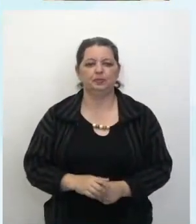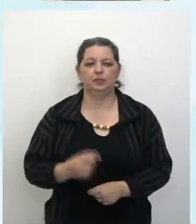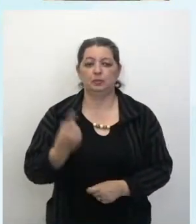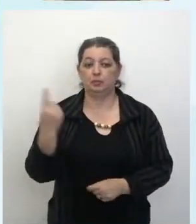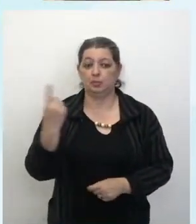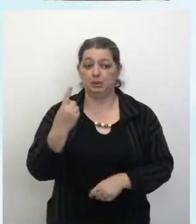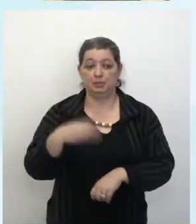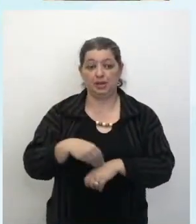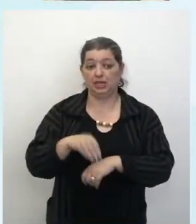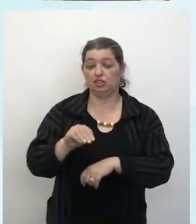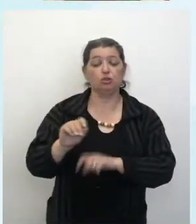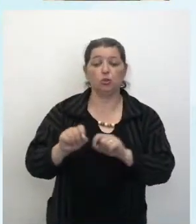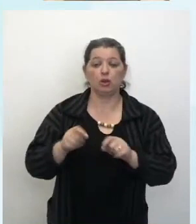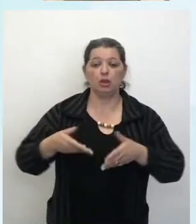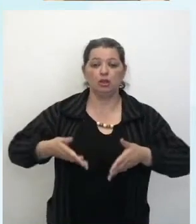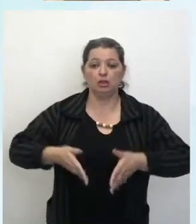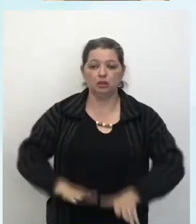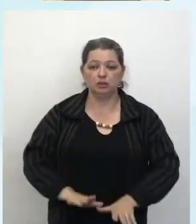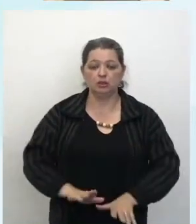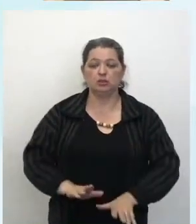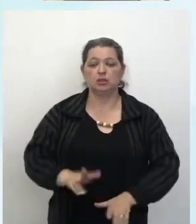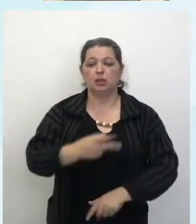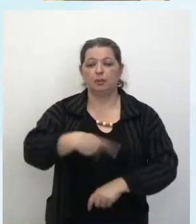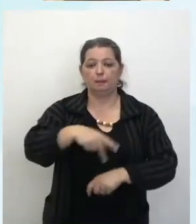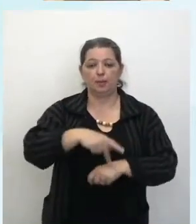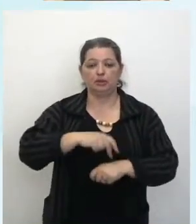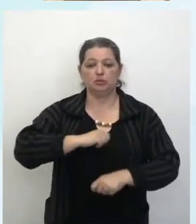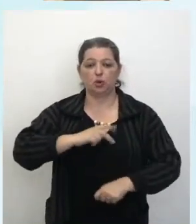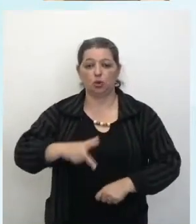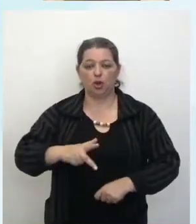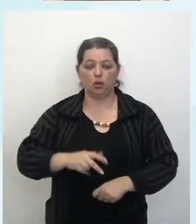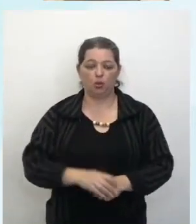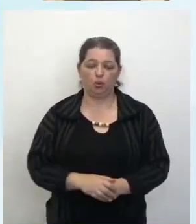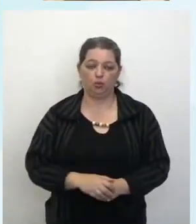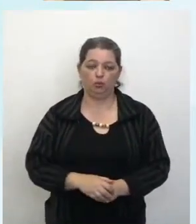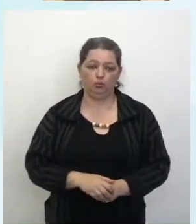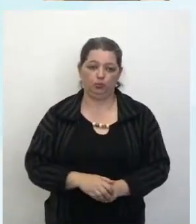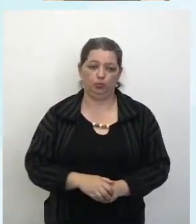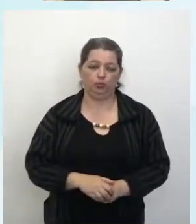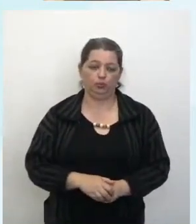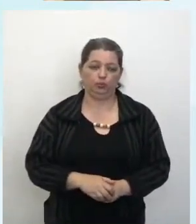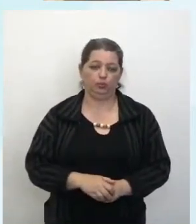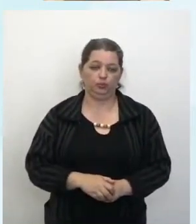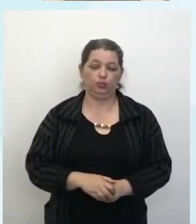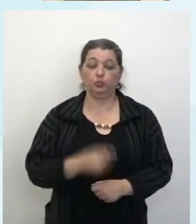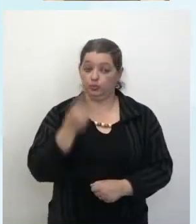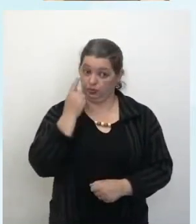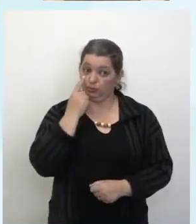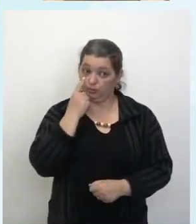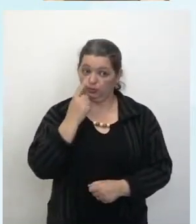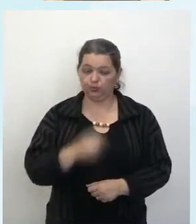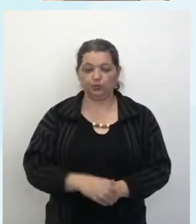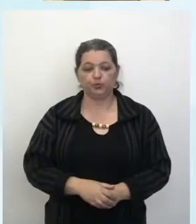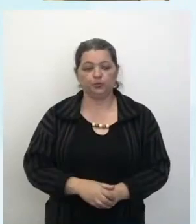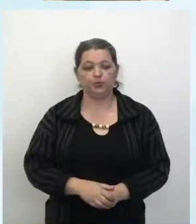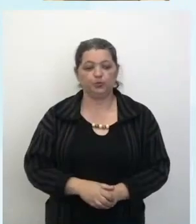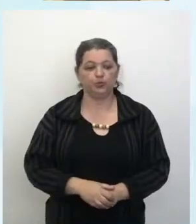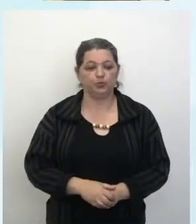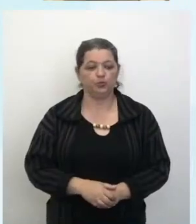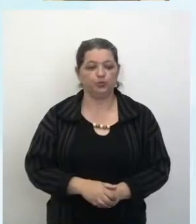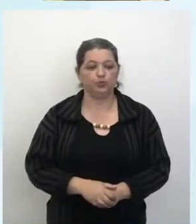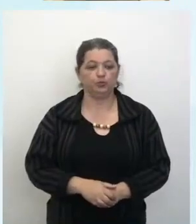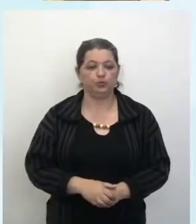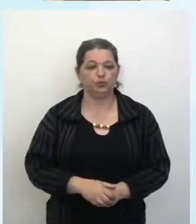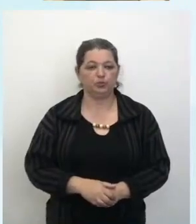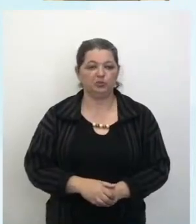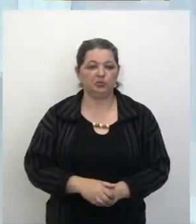primeira dica nasce em Portugal assim em Portugal vamos ver se aparece alguém aqui Christian eu